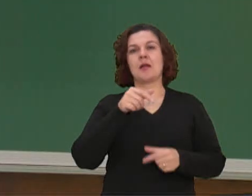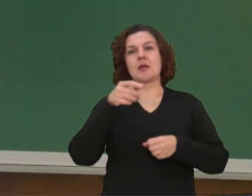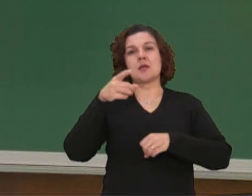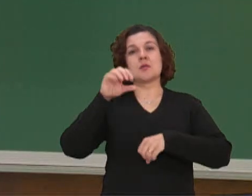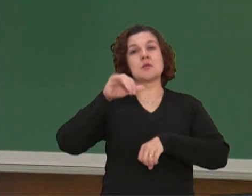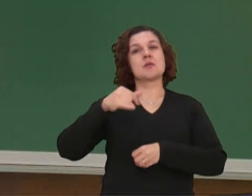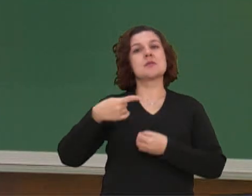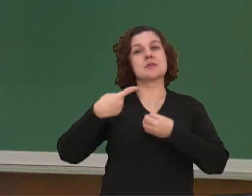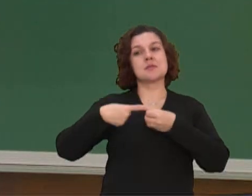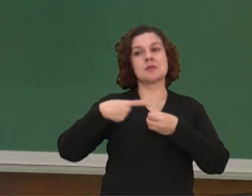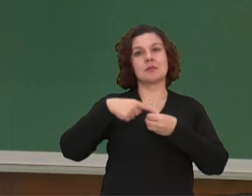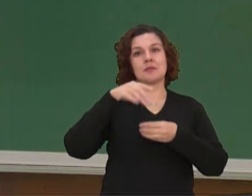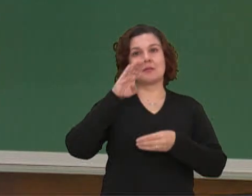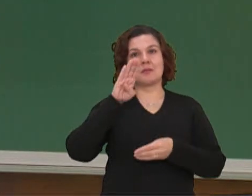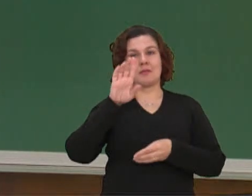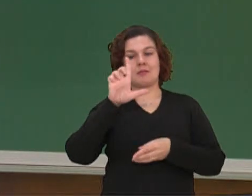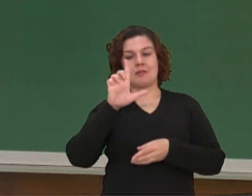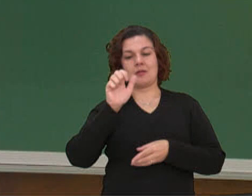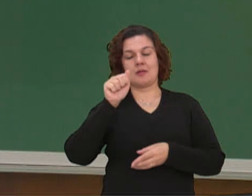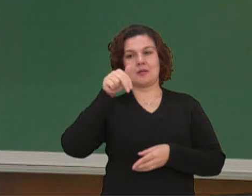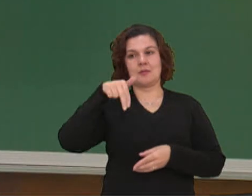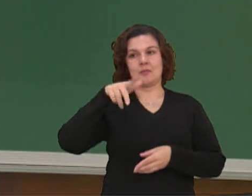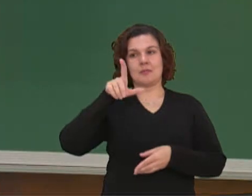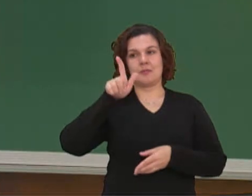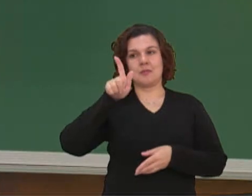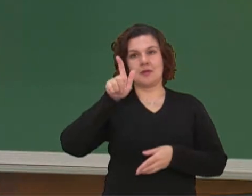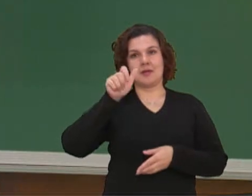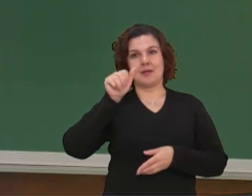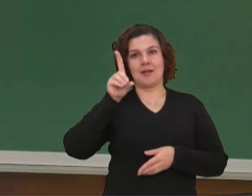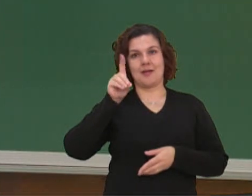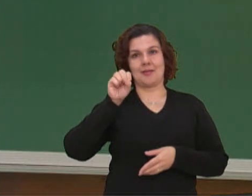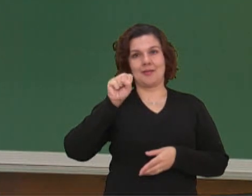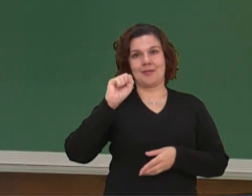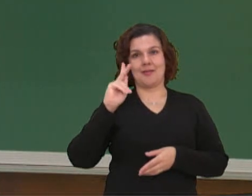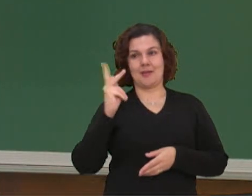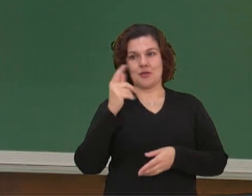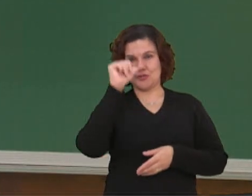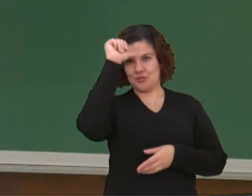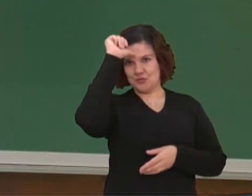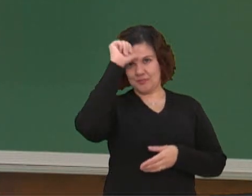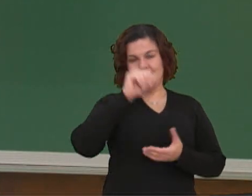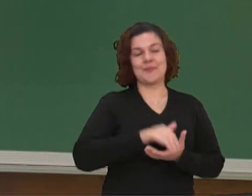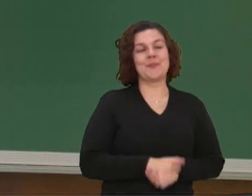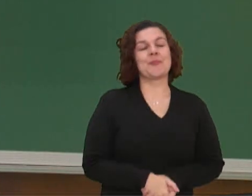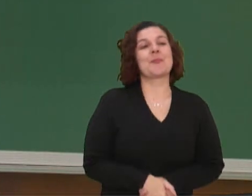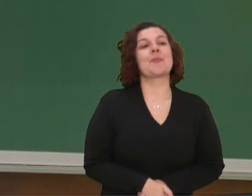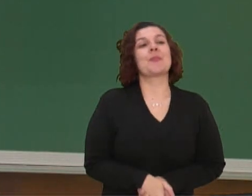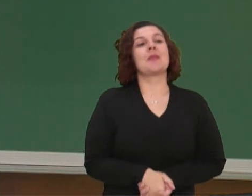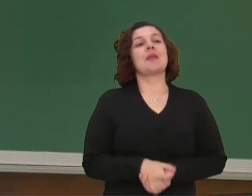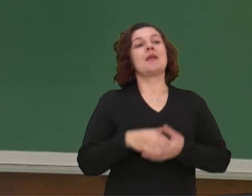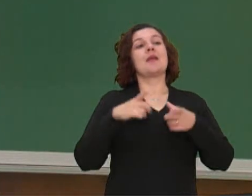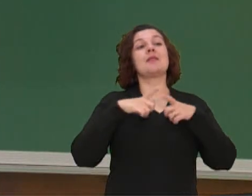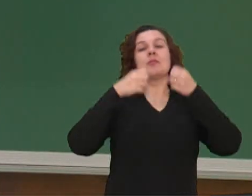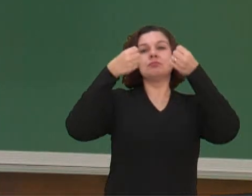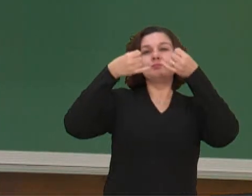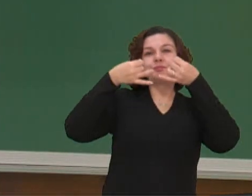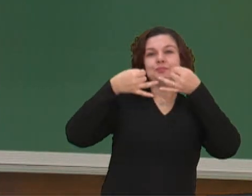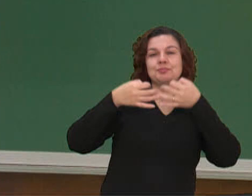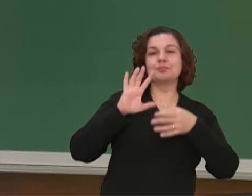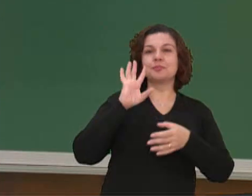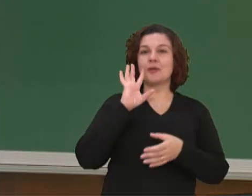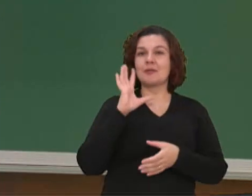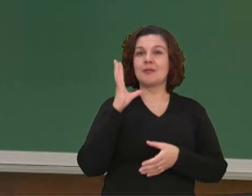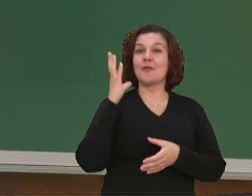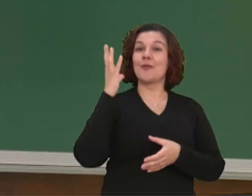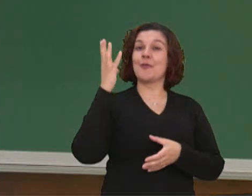uma característica específica, um fato ali que aconteceu em 2012, mas também ele relata ali algumas informações